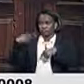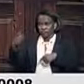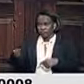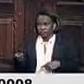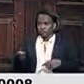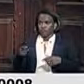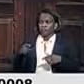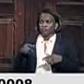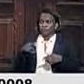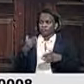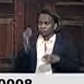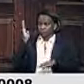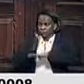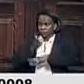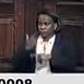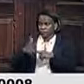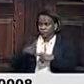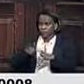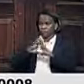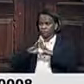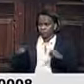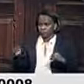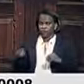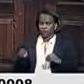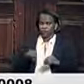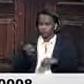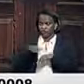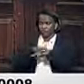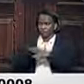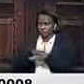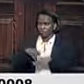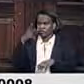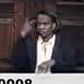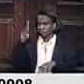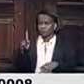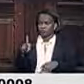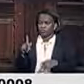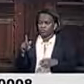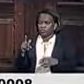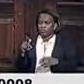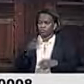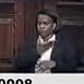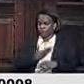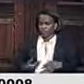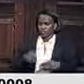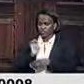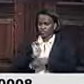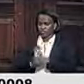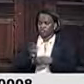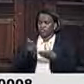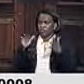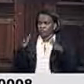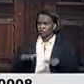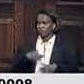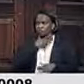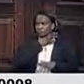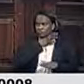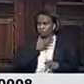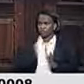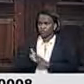posteriormente, a superação das questões. Estamos tratando em relação à falência do Estado, em homenagem aos nossos